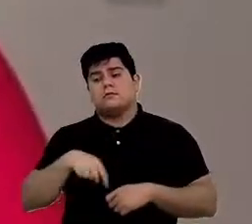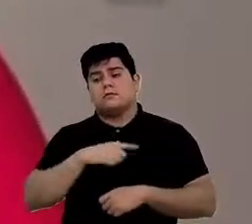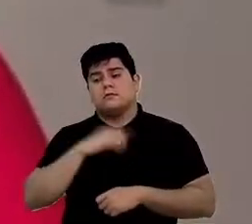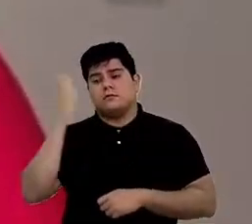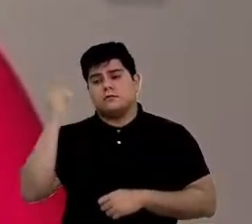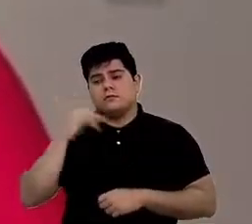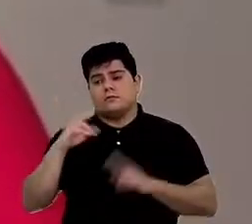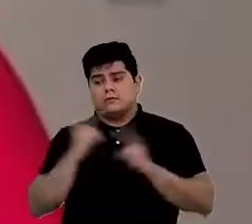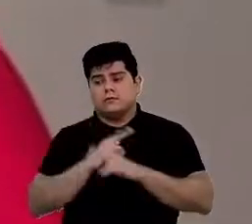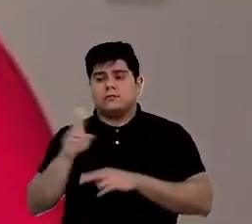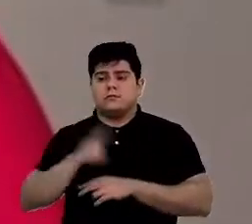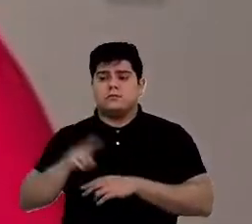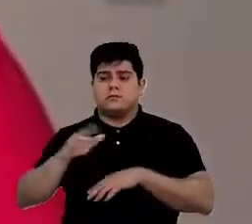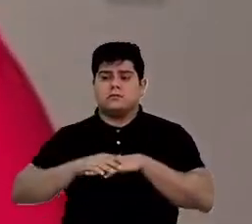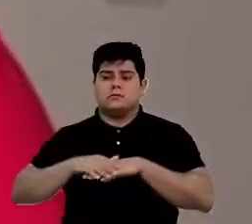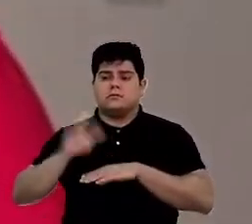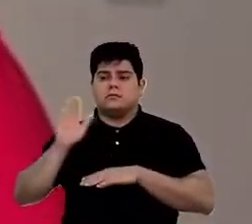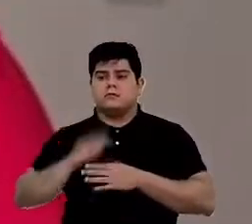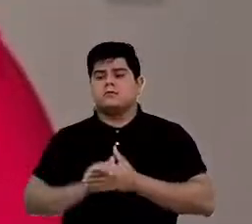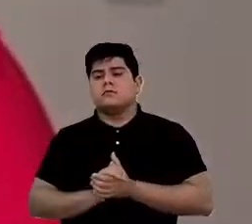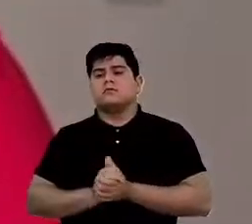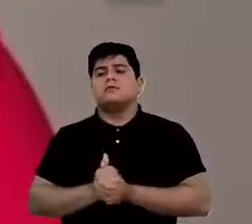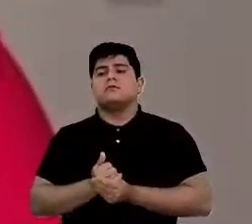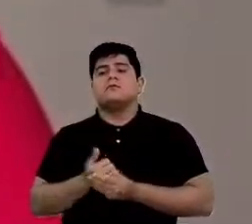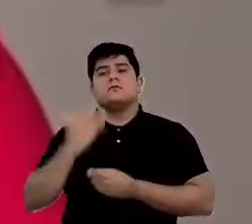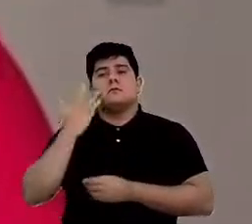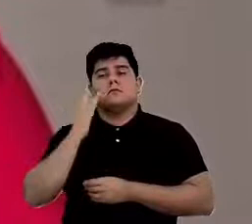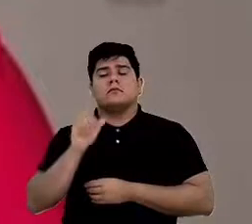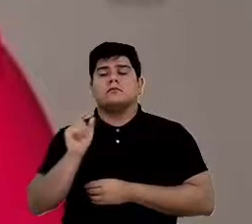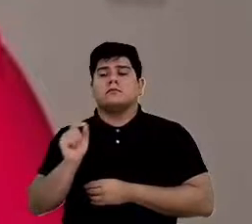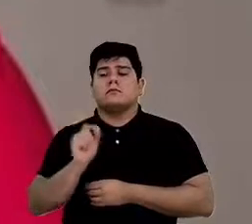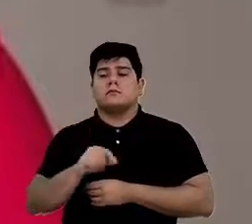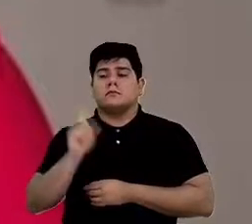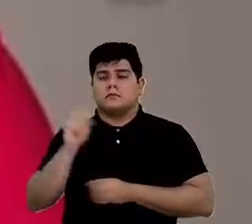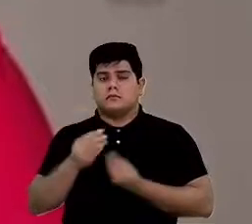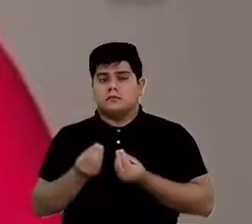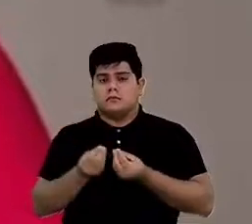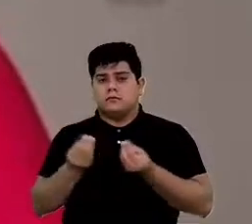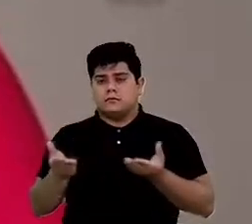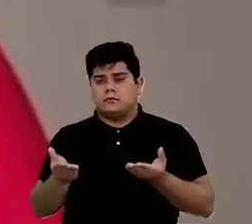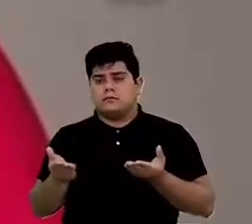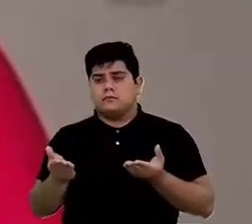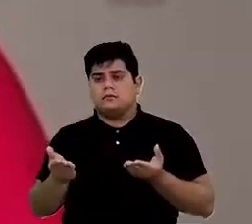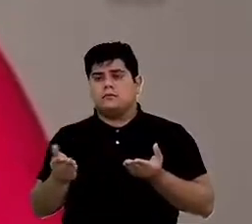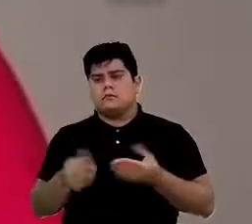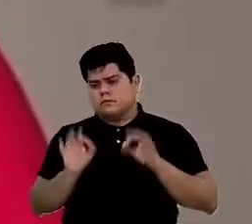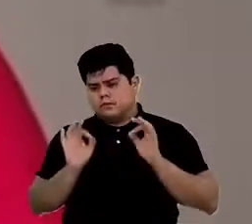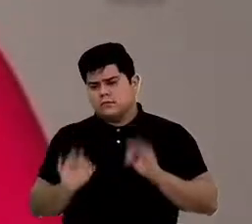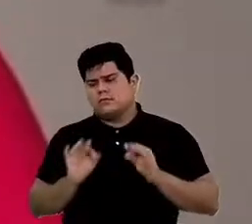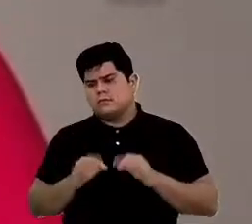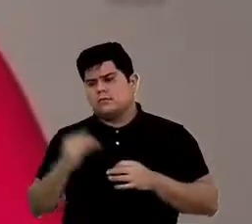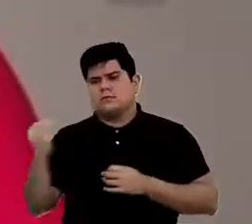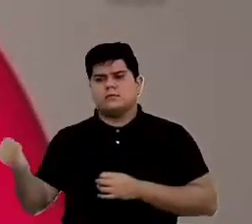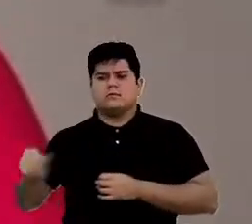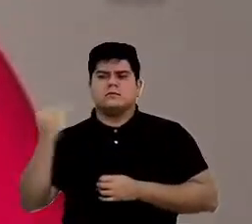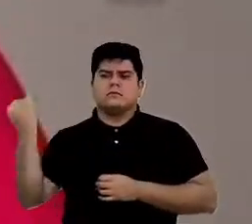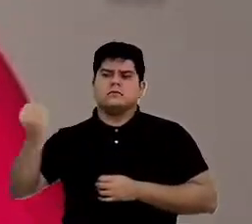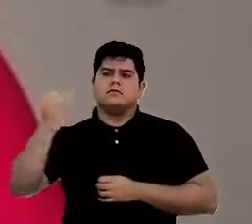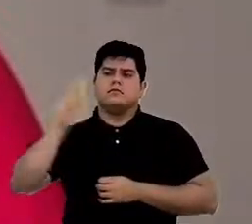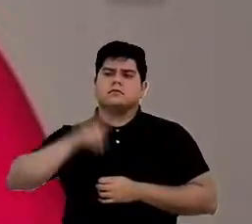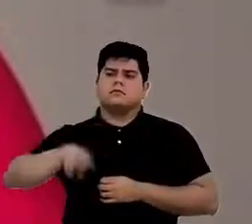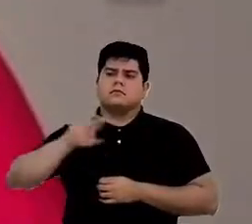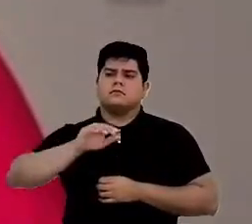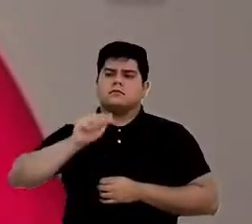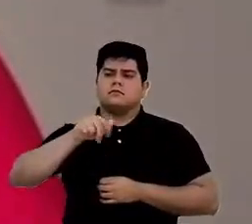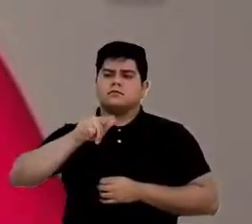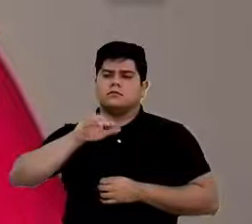nos utiliza muito mais, né? Então, eu acho que é uma questão de disponibilidade. Sem dúvida, é importantíssimo o uso da anjo